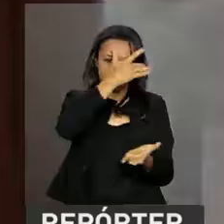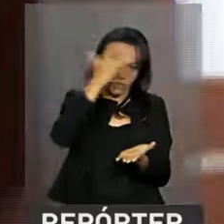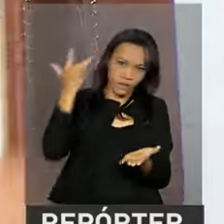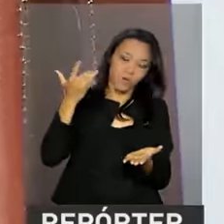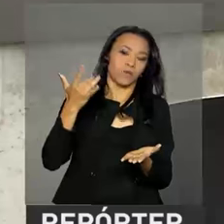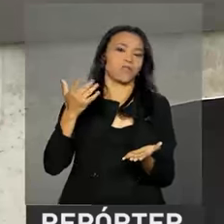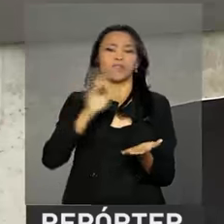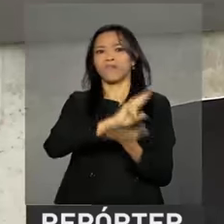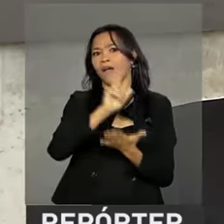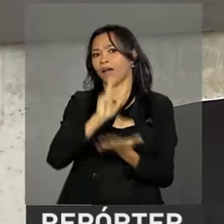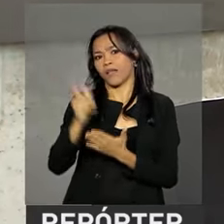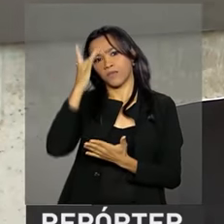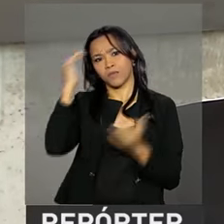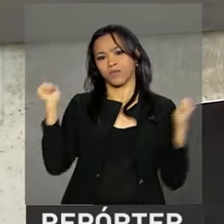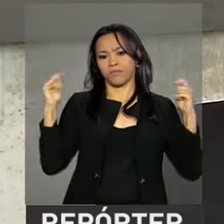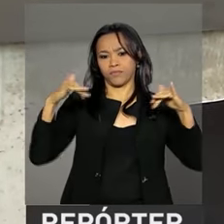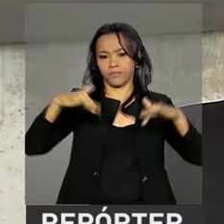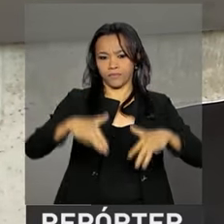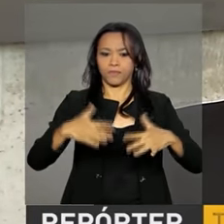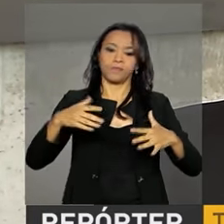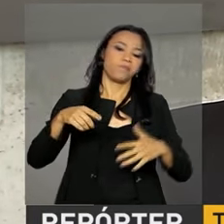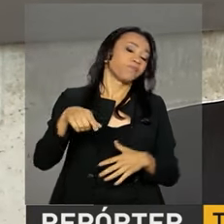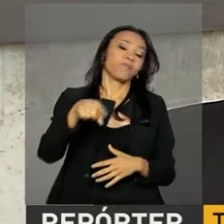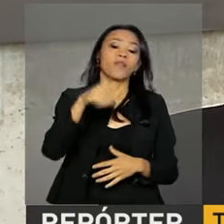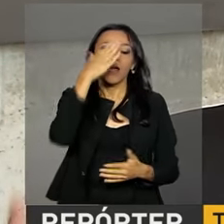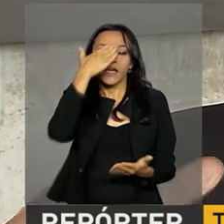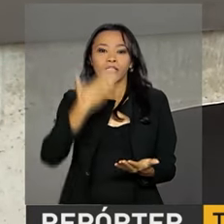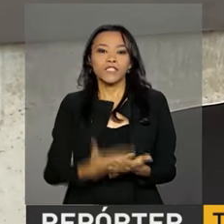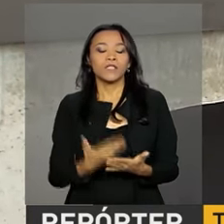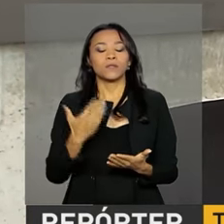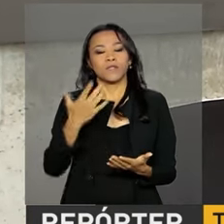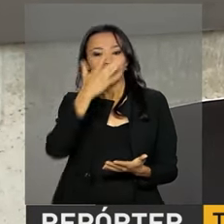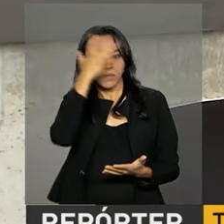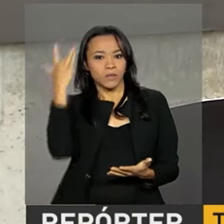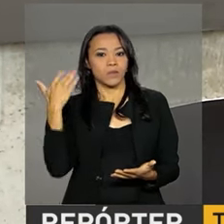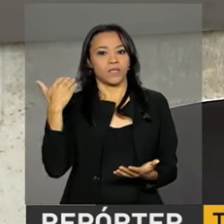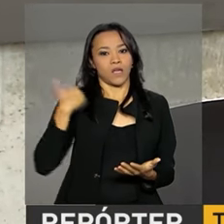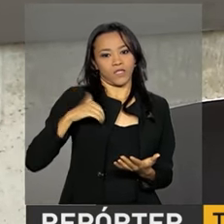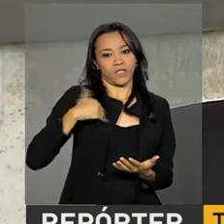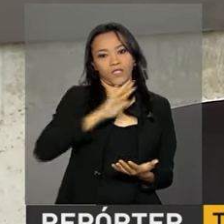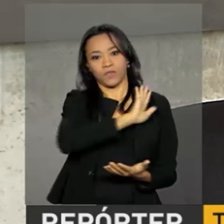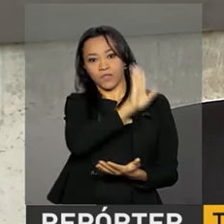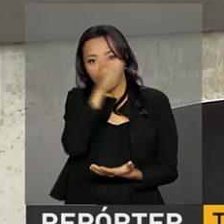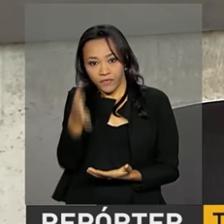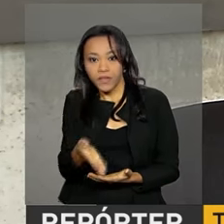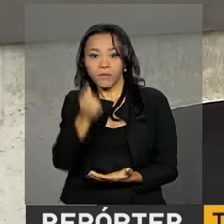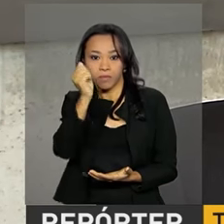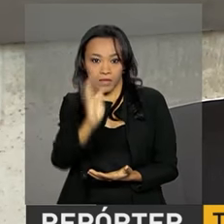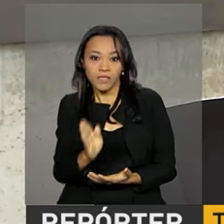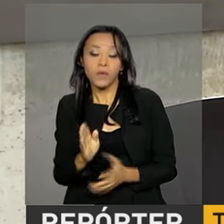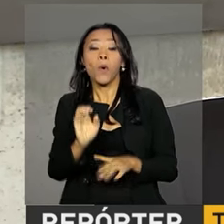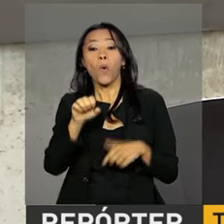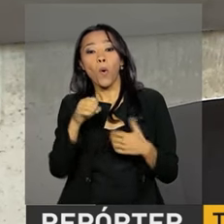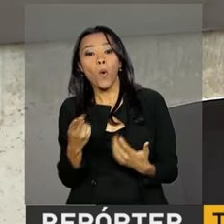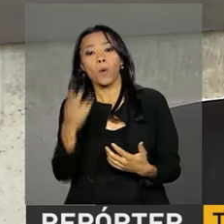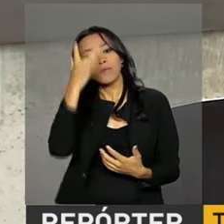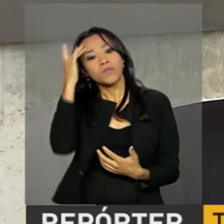diversificada. Creio que tanto os argentinos que vêm ao Brasil, como os brasileiros que vão à Argentina